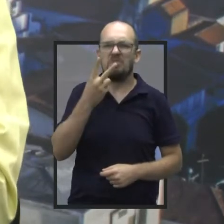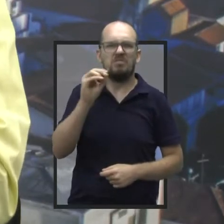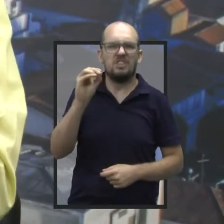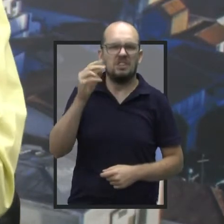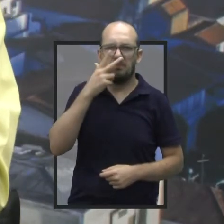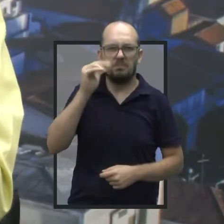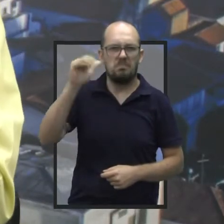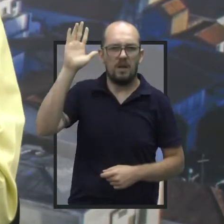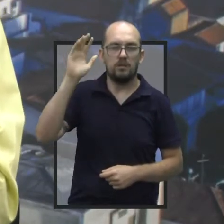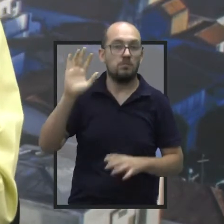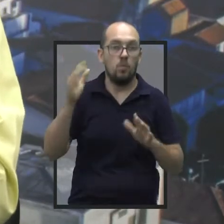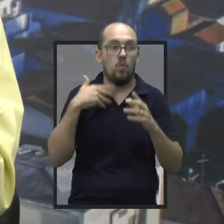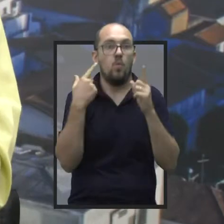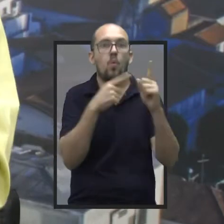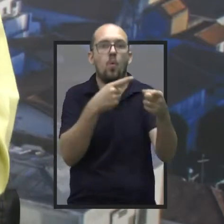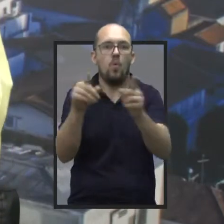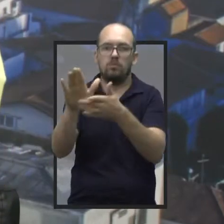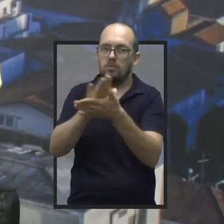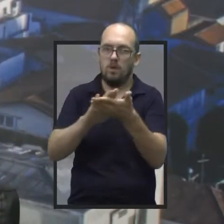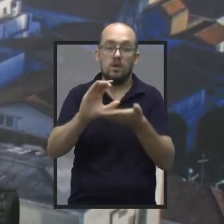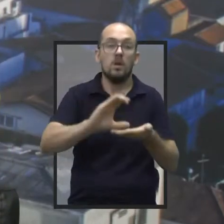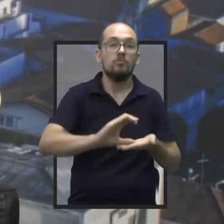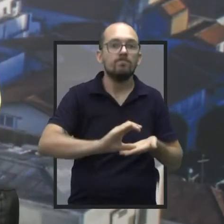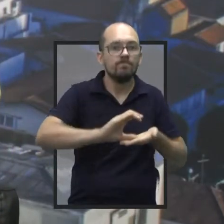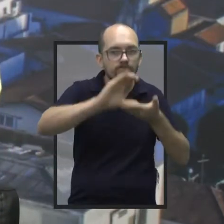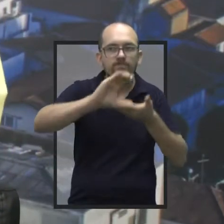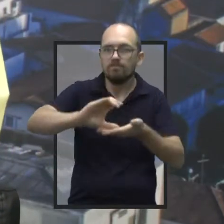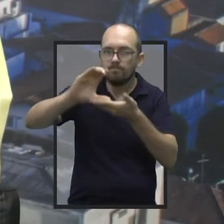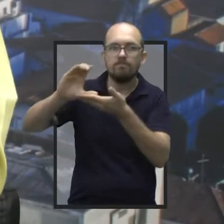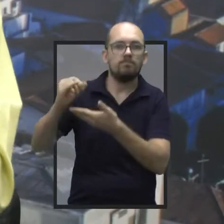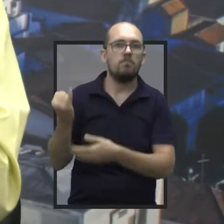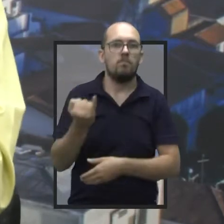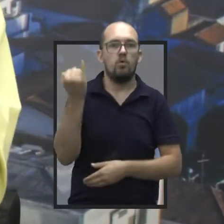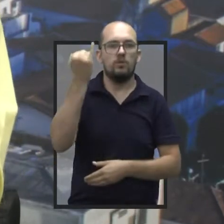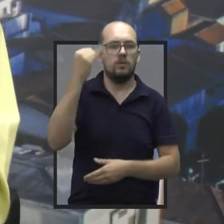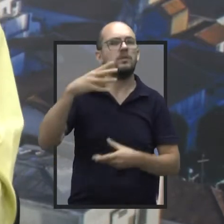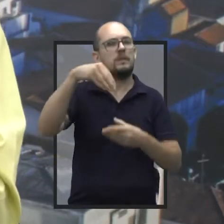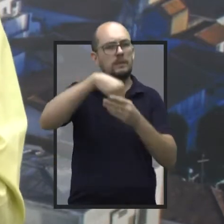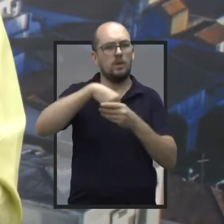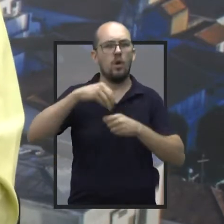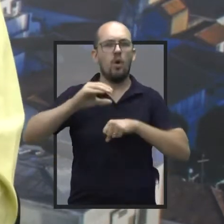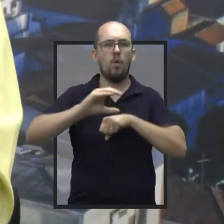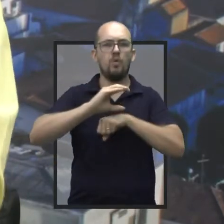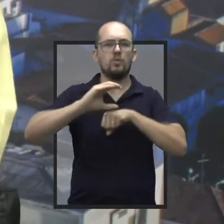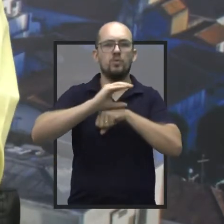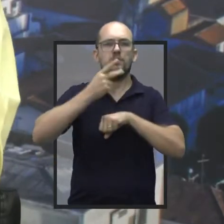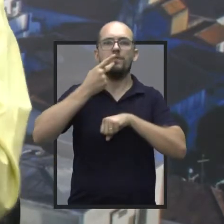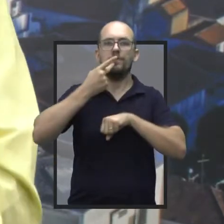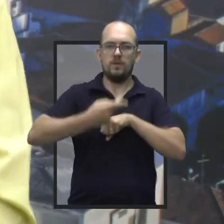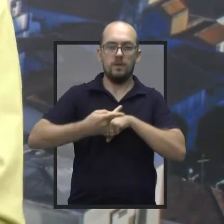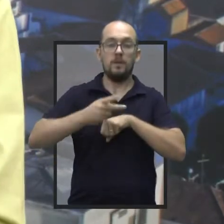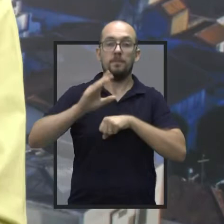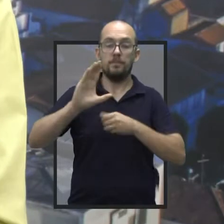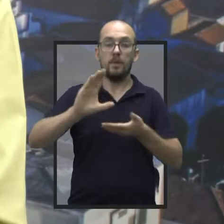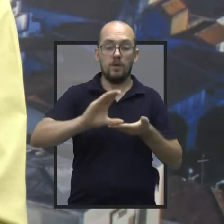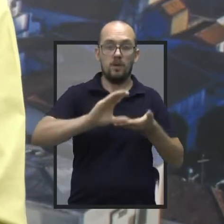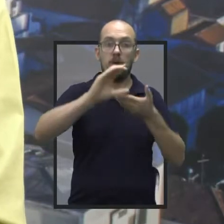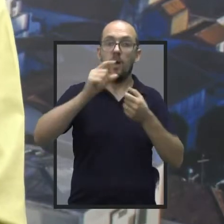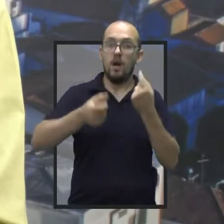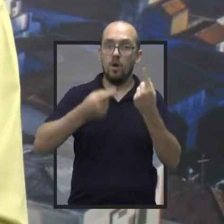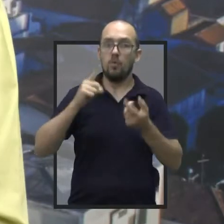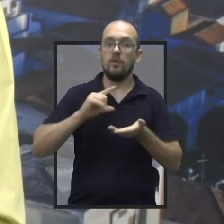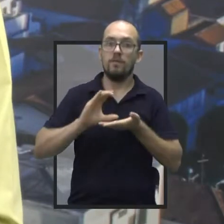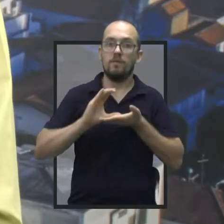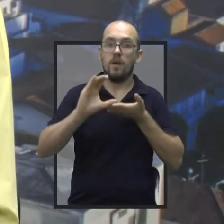conselhos, é bom ficar bem claro aqui. Os conselhos são fundamentais, eles são previstos na Constituição e alguns deles têm até verba